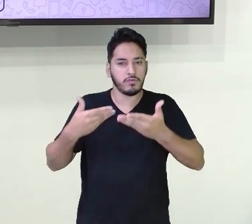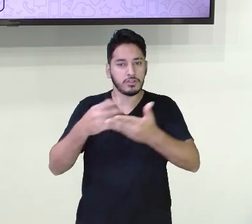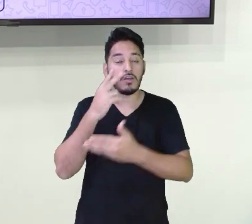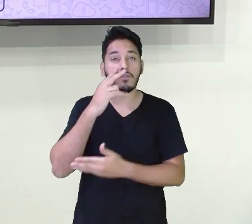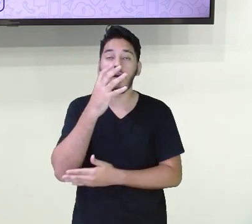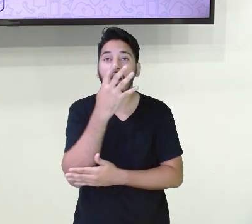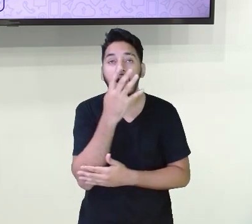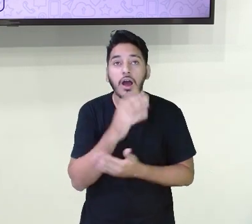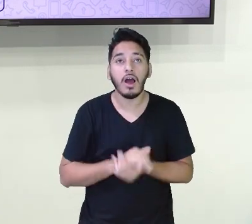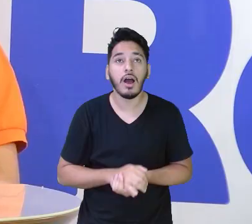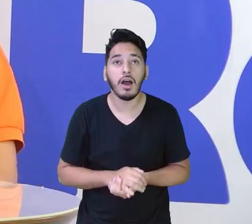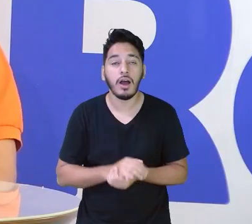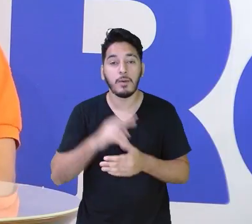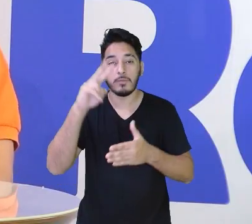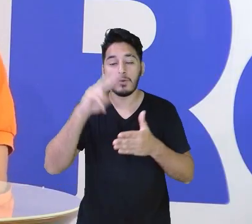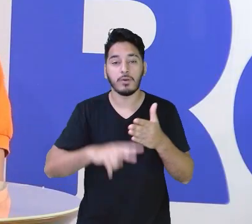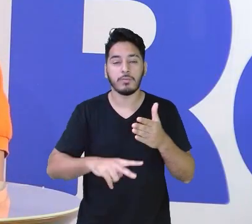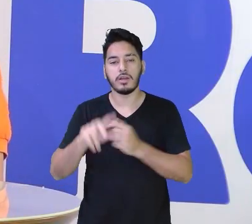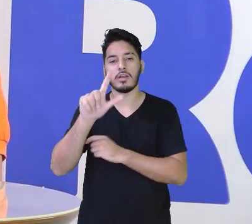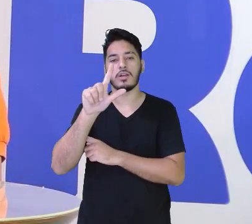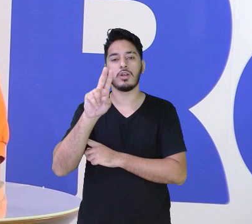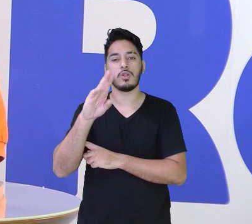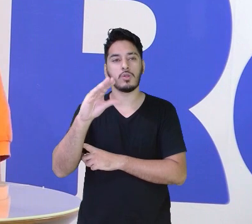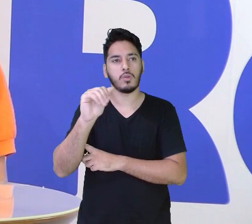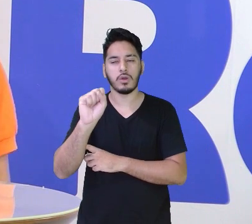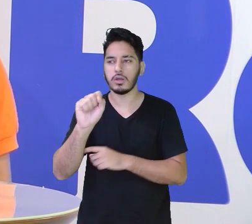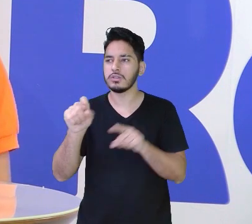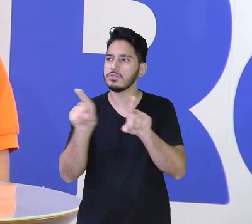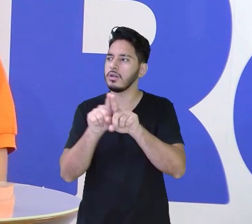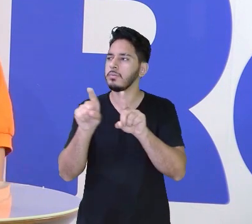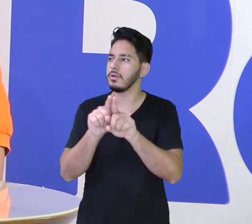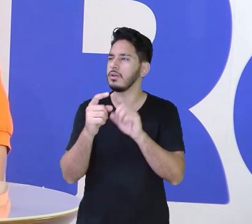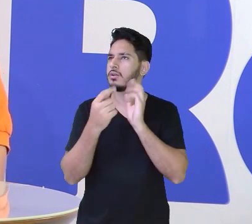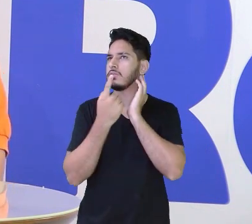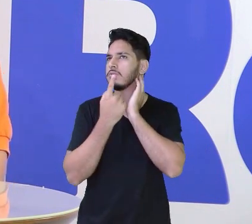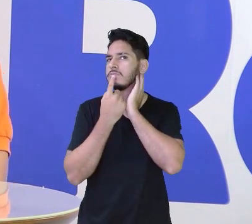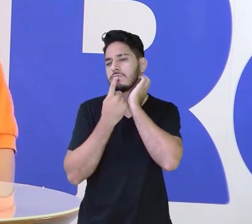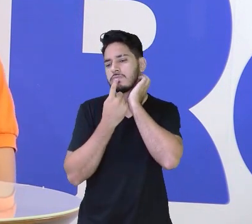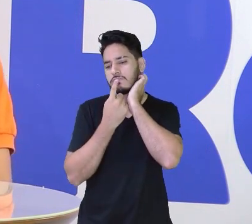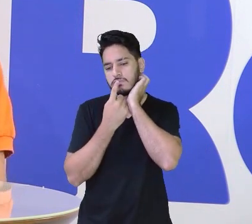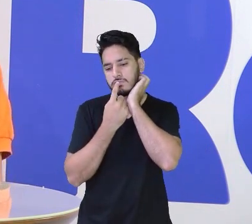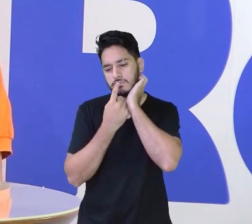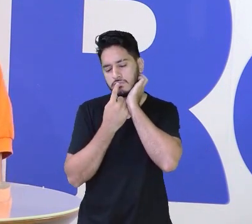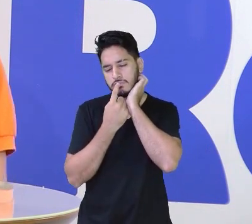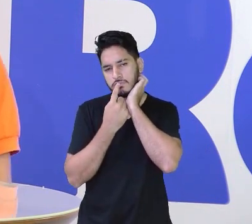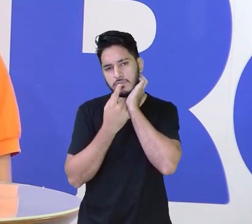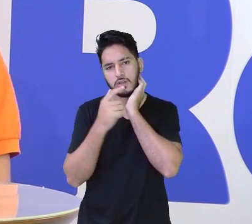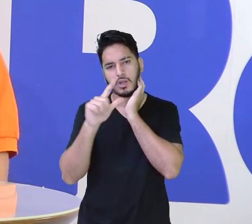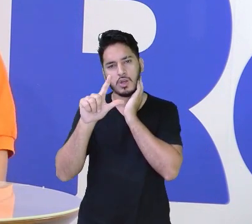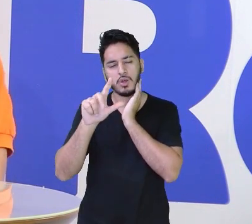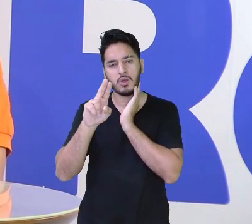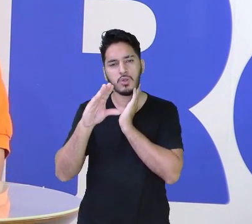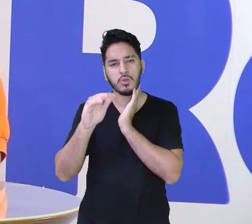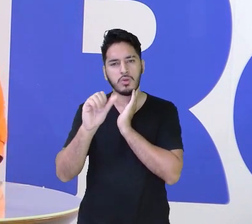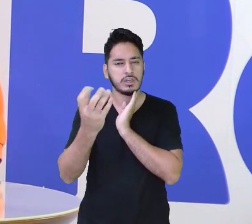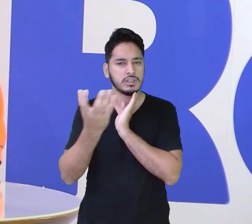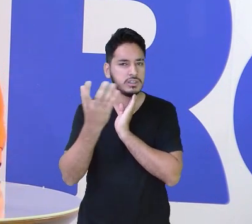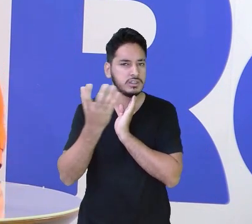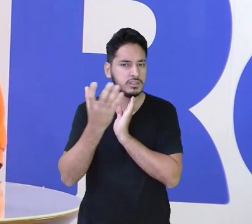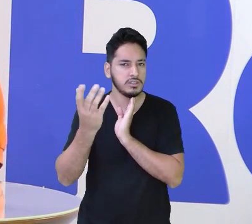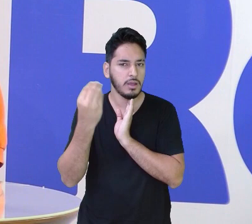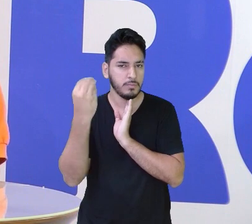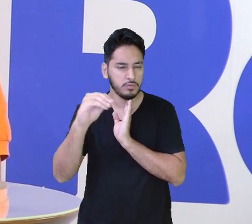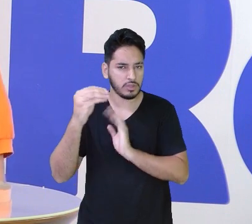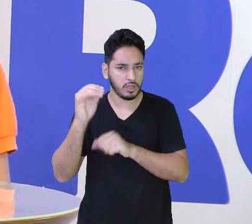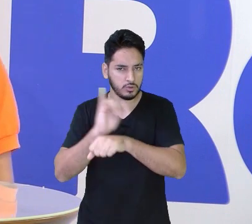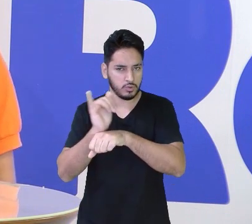também assistir a leitura do poema do Luiz. E Lucas viu? Disse que também. Será que Lucas escreveu um poema e quer deixar lá no YouTube pra